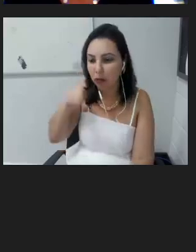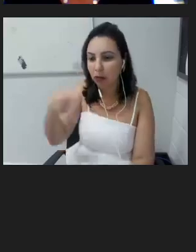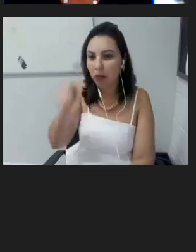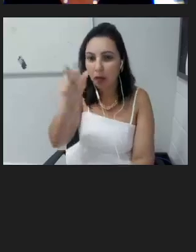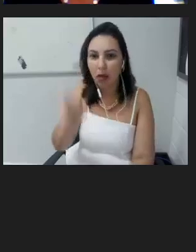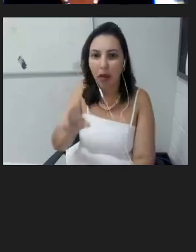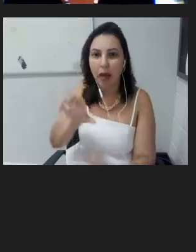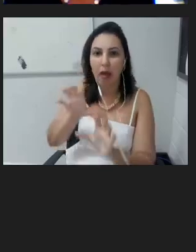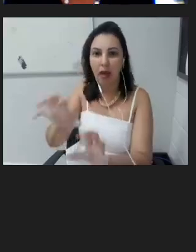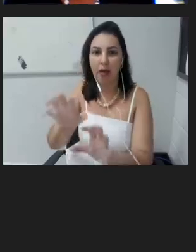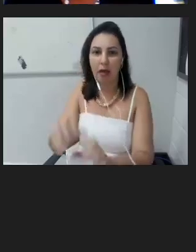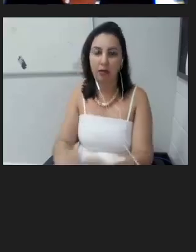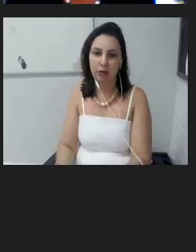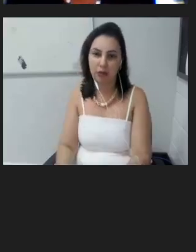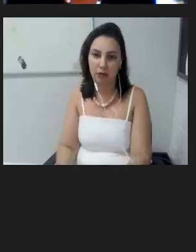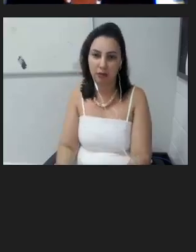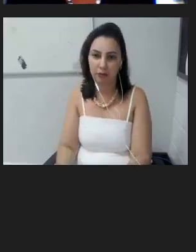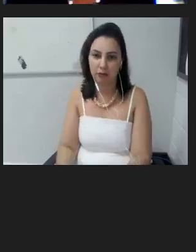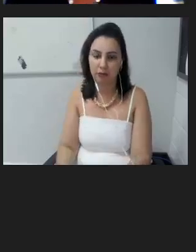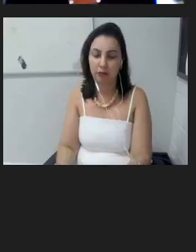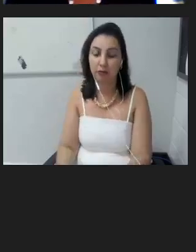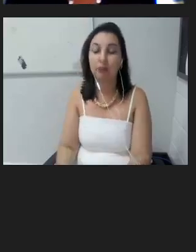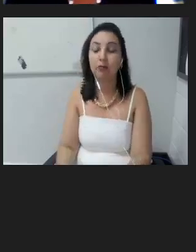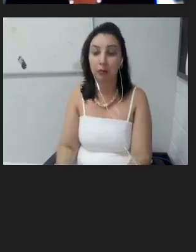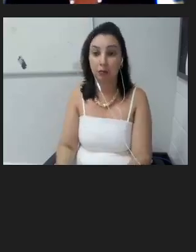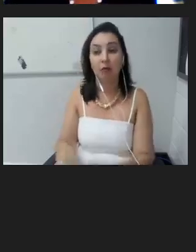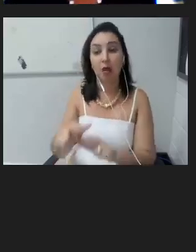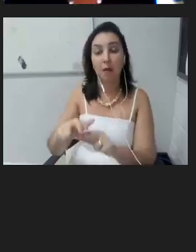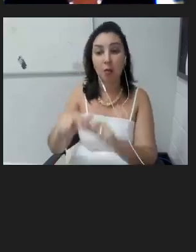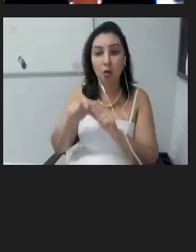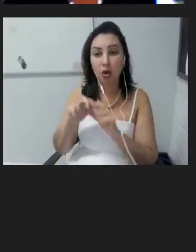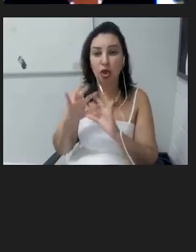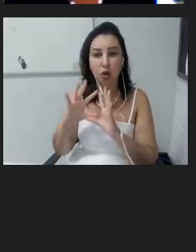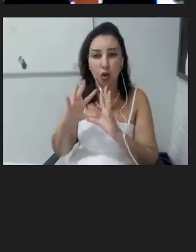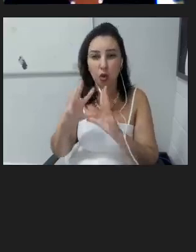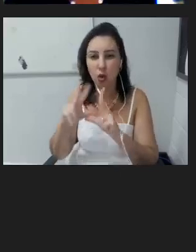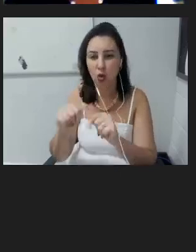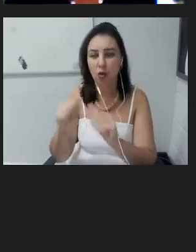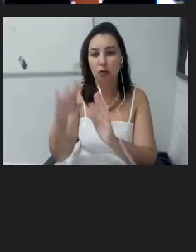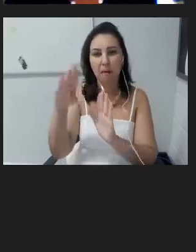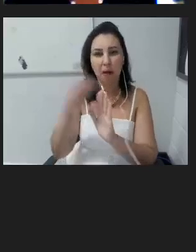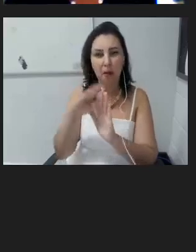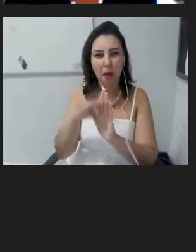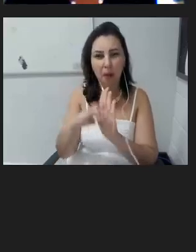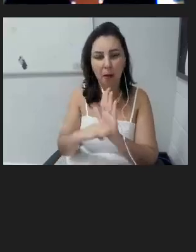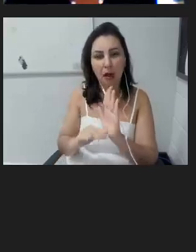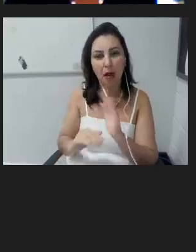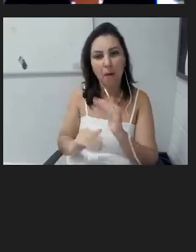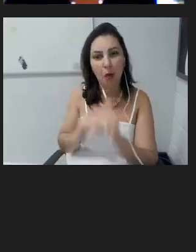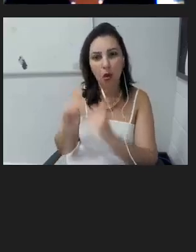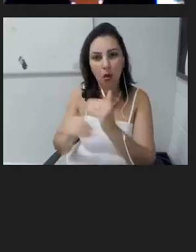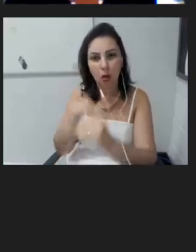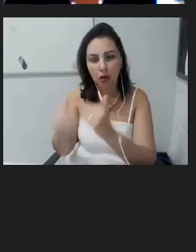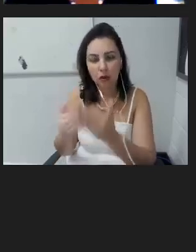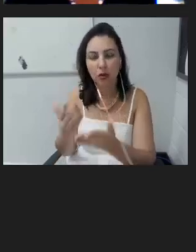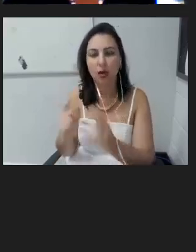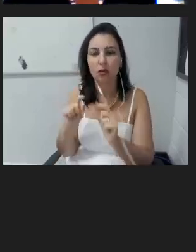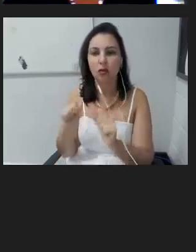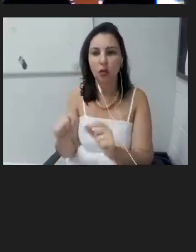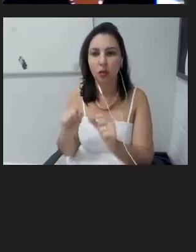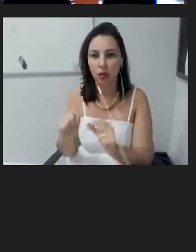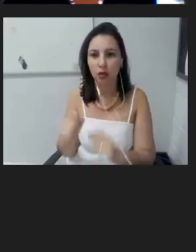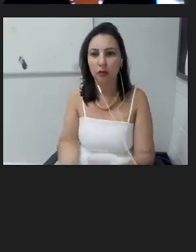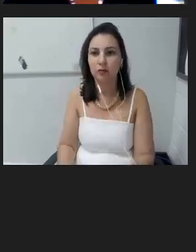todo. Por isso que todo planejamento, todo processo de desenvolvimento, ainda mais